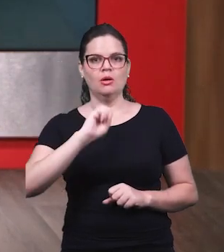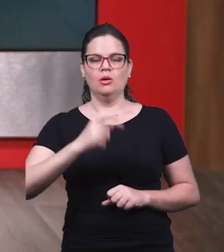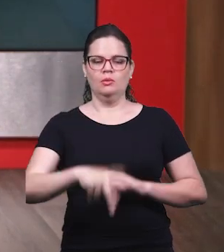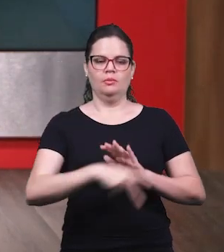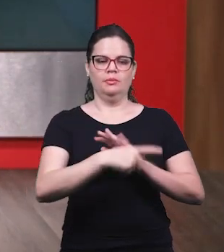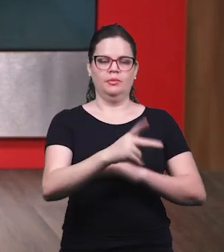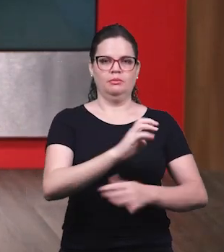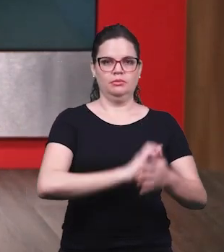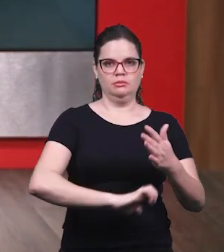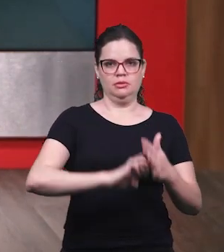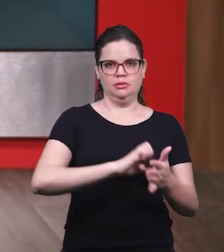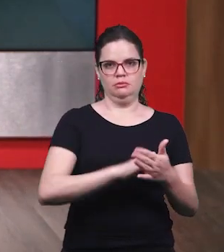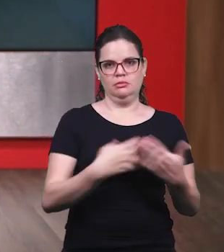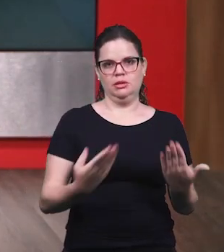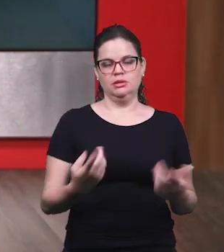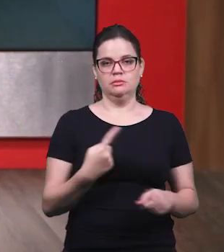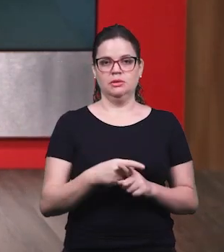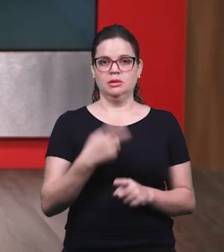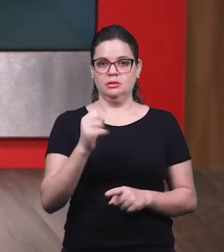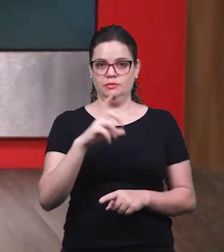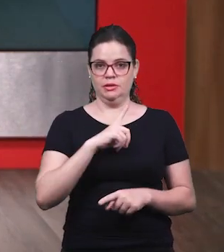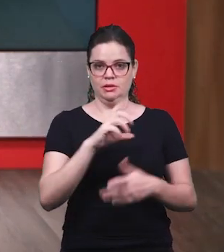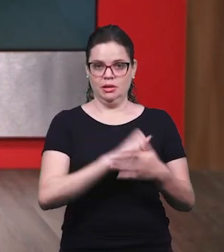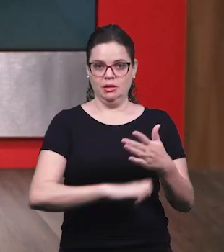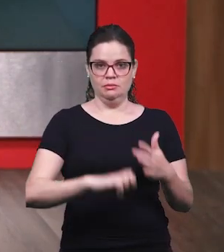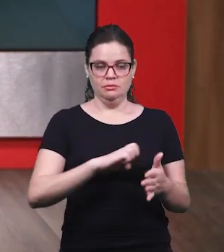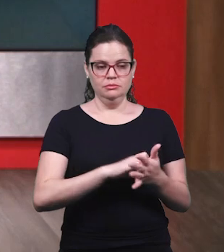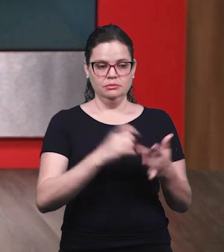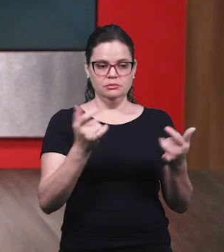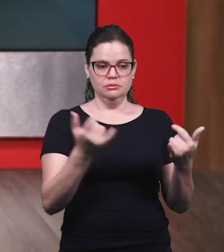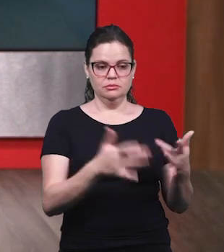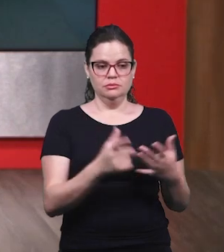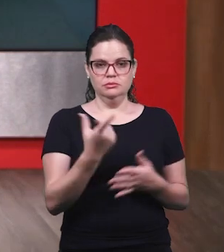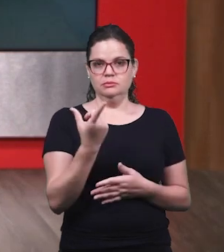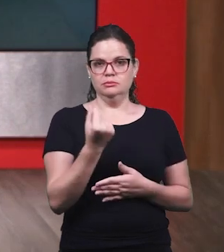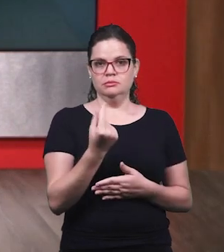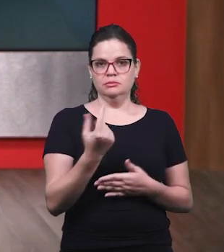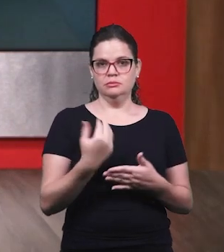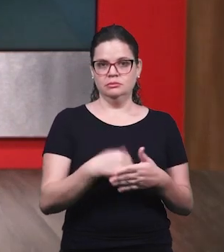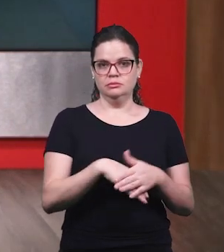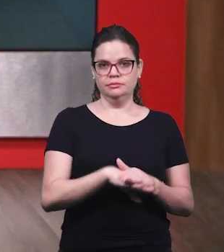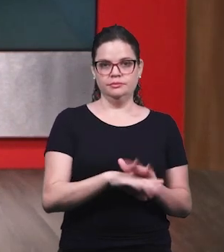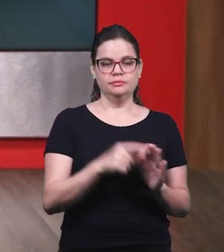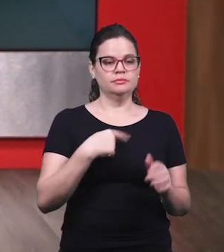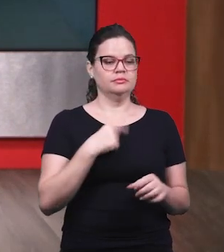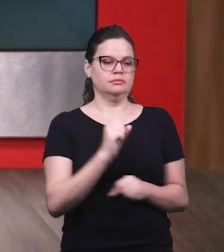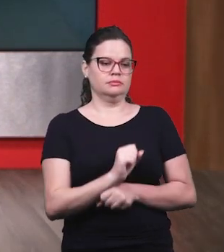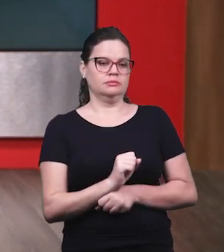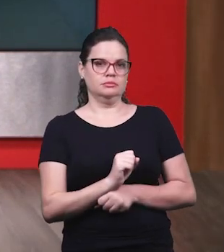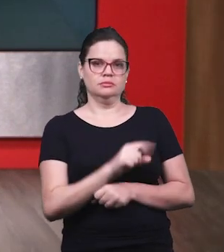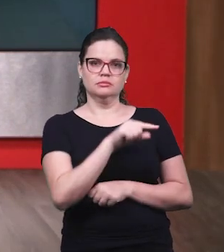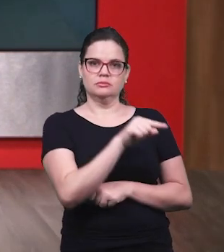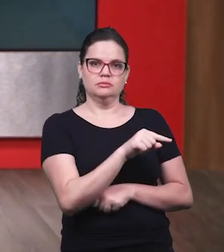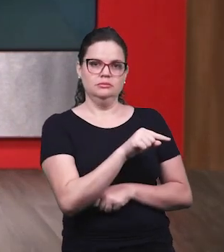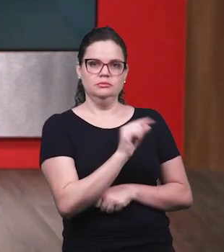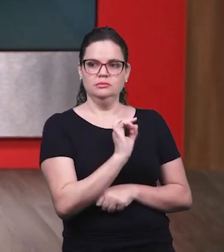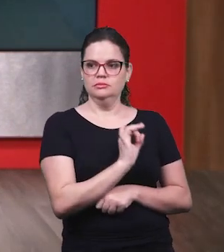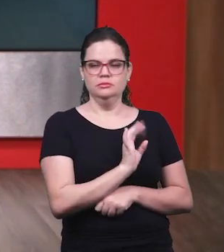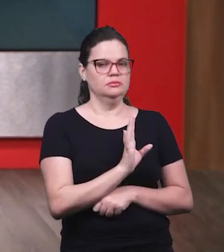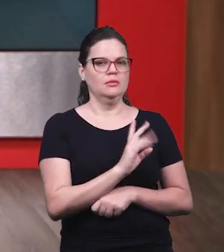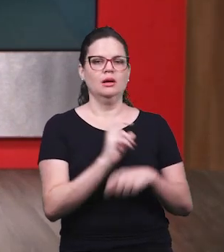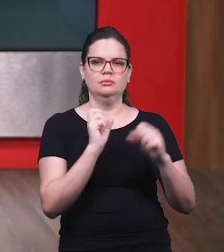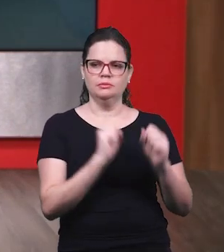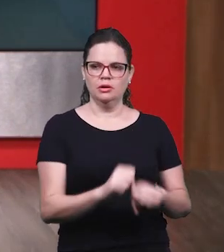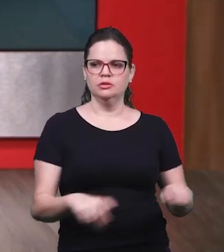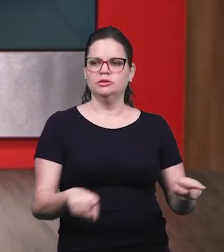e tem sobra de dinheiro, sobra de capital. Para esse dinheiro não ficar parado, você